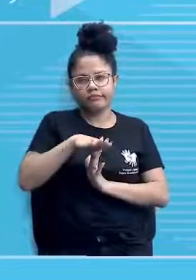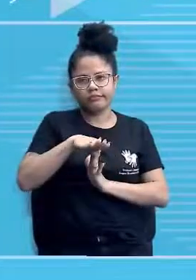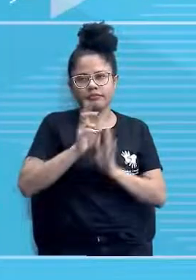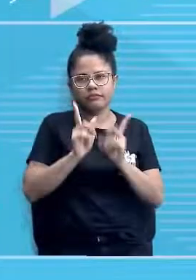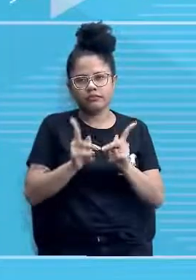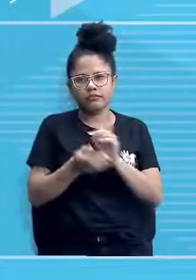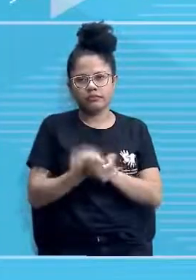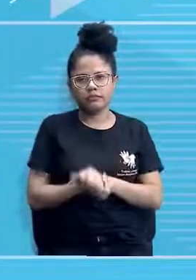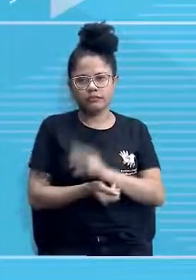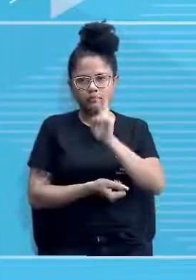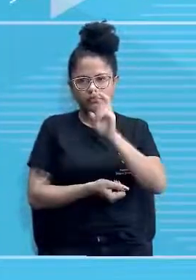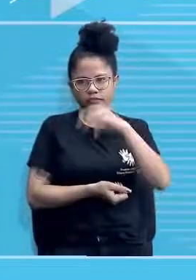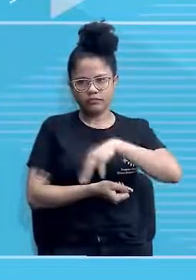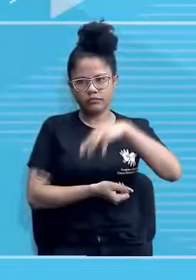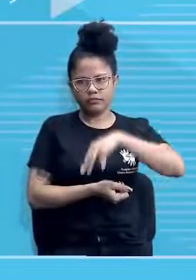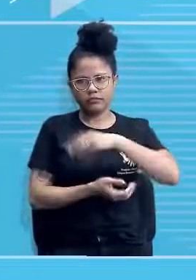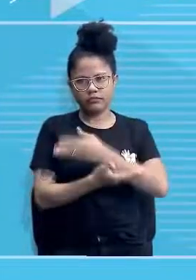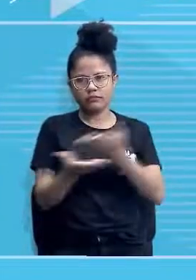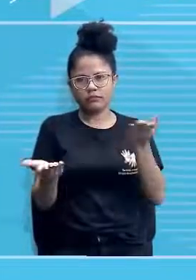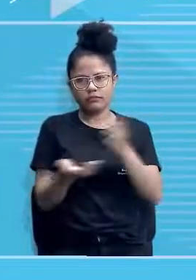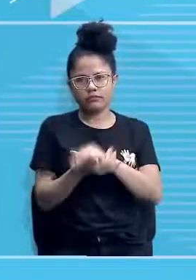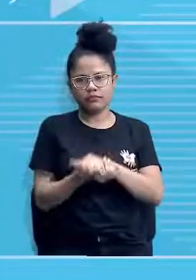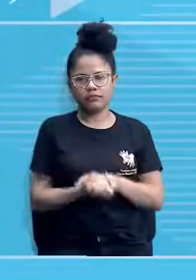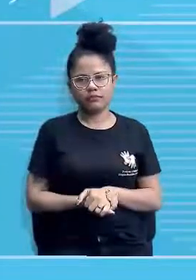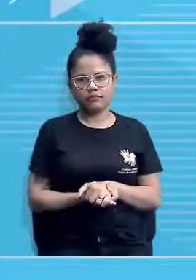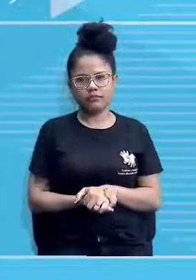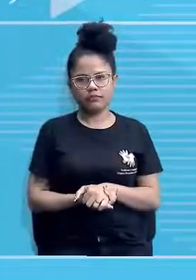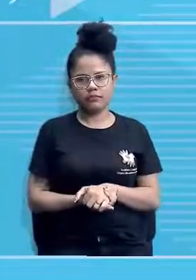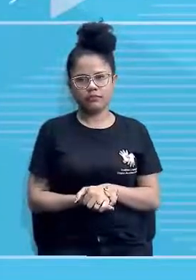Vamos colocar dois mim e também